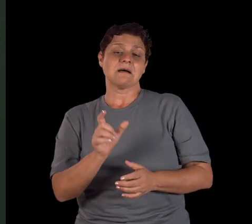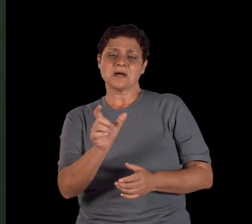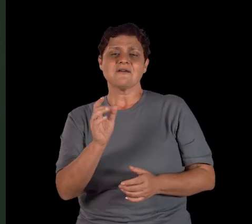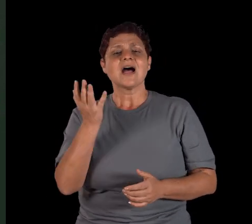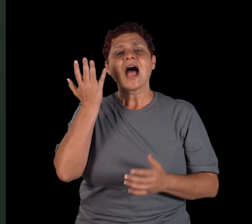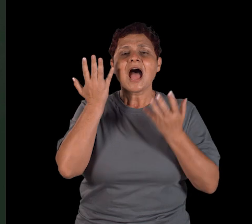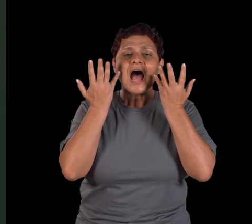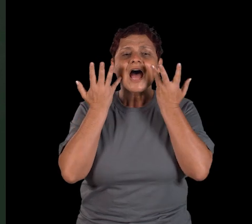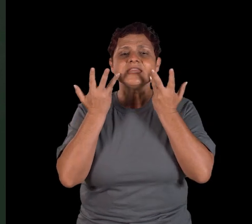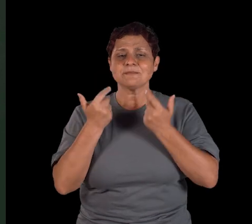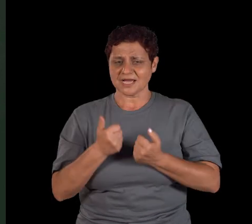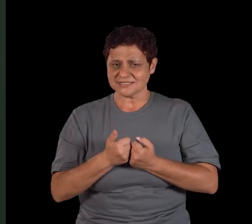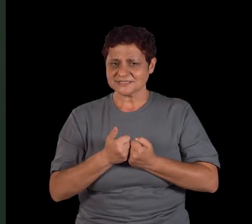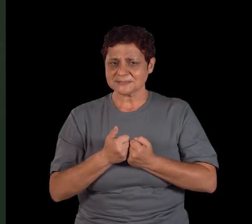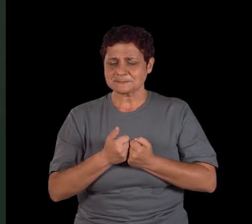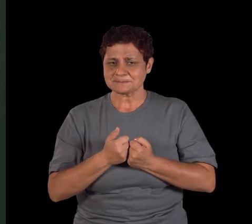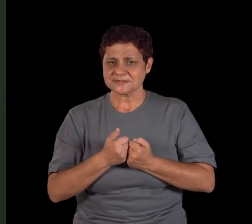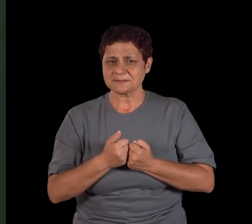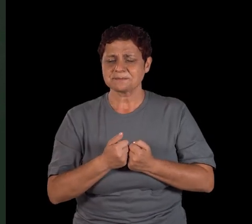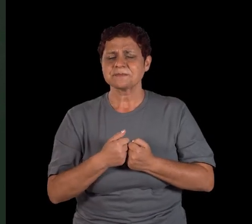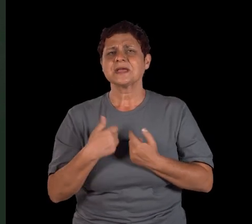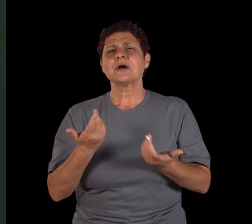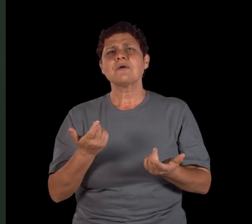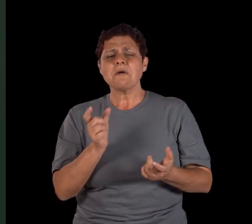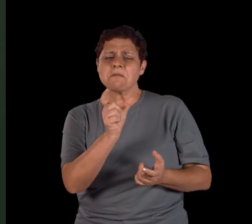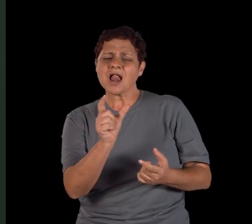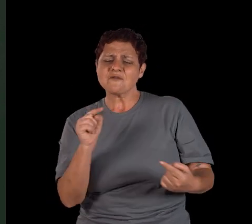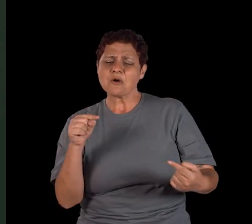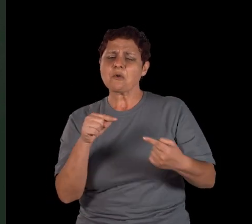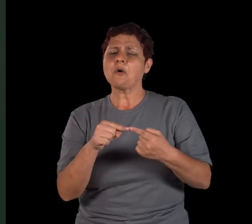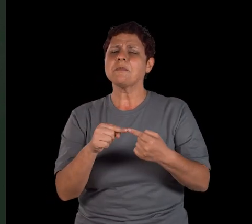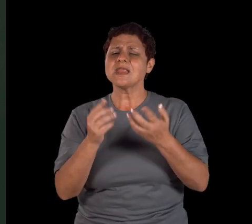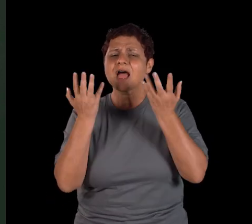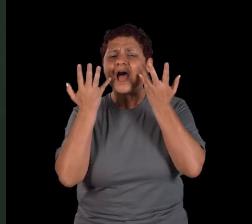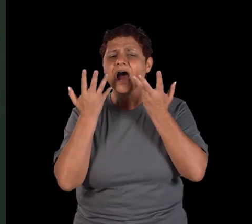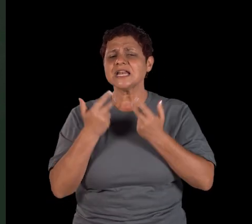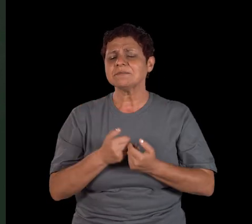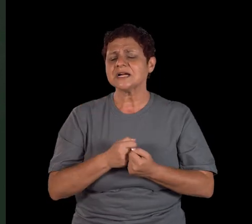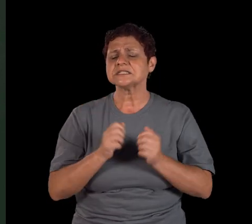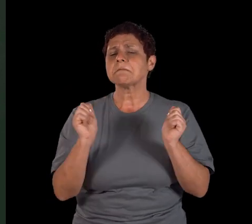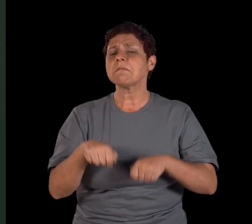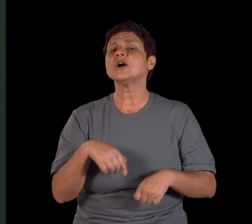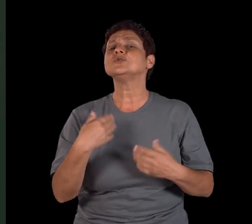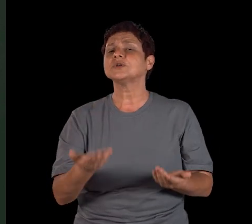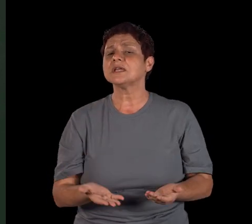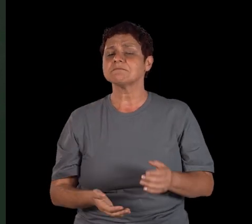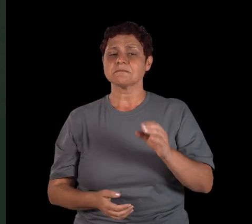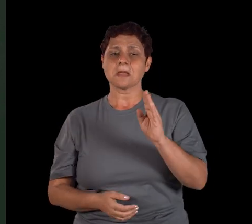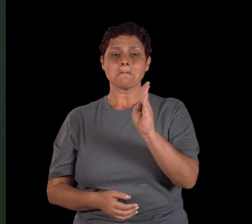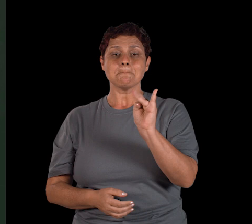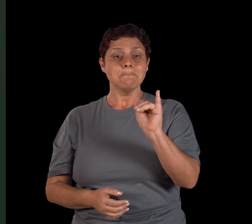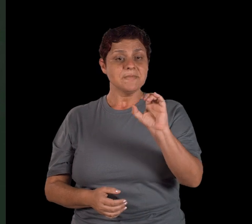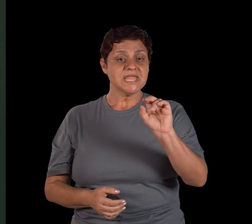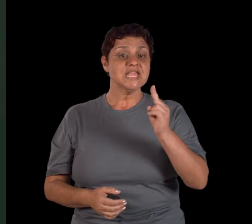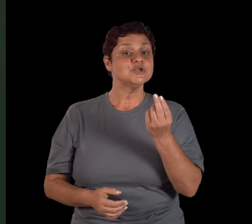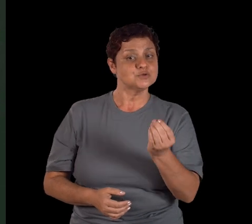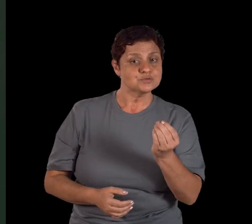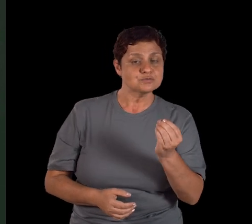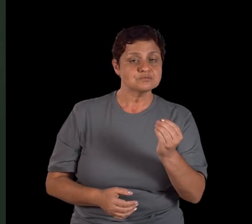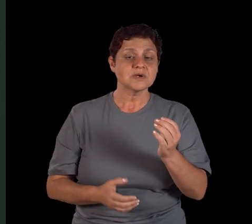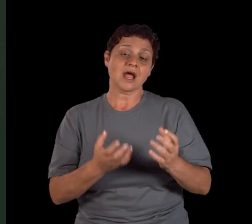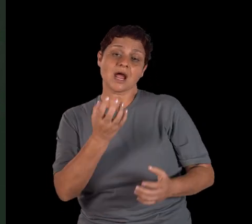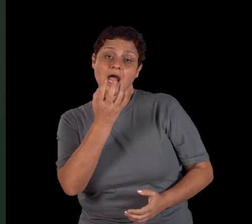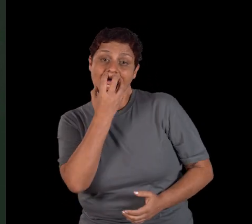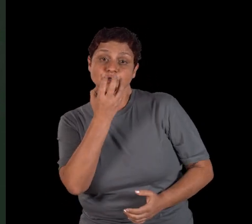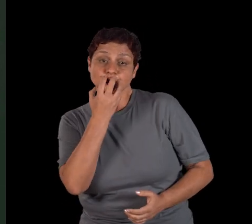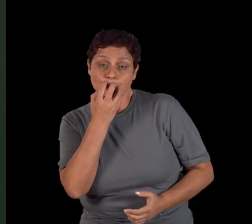animais. Quais palavras podem estar relacionadas a animais? Animais pode ser o quê? Bicho, ok? Cachorro,